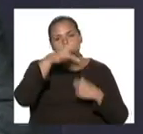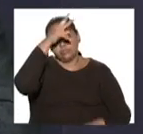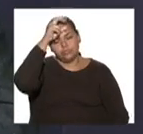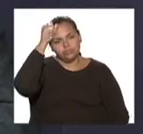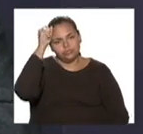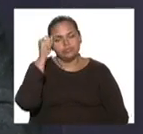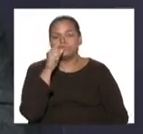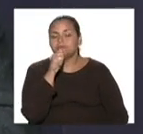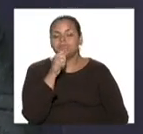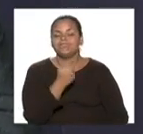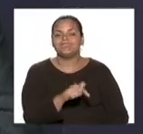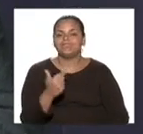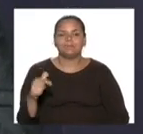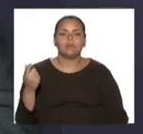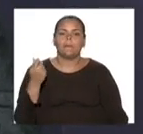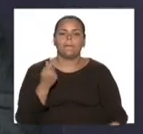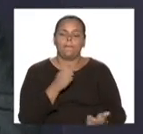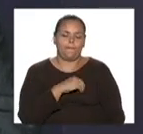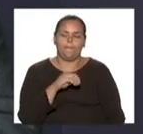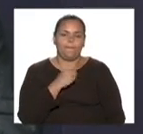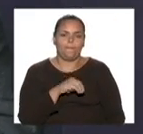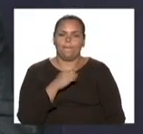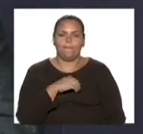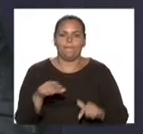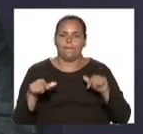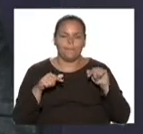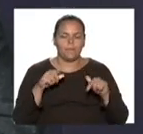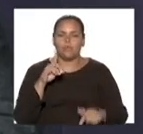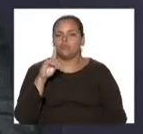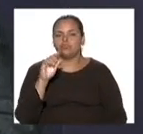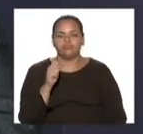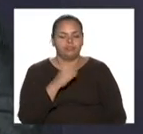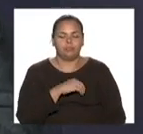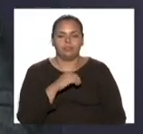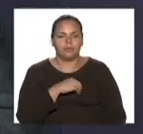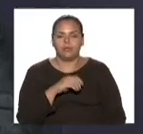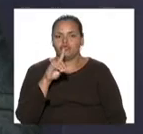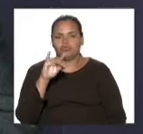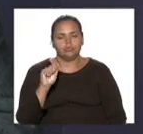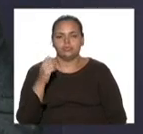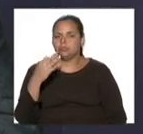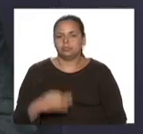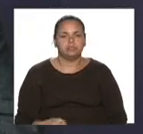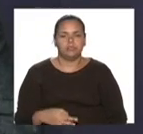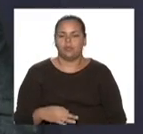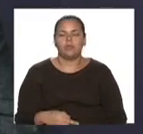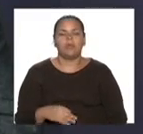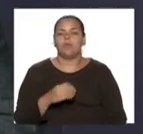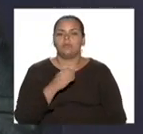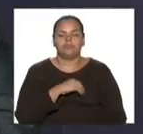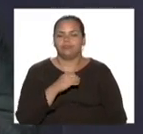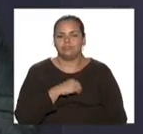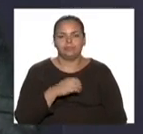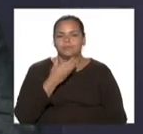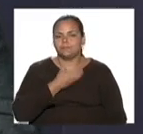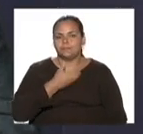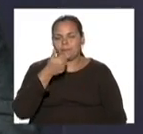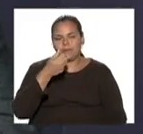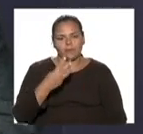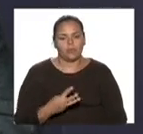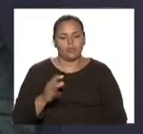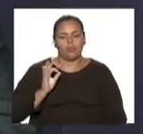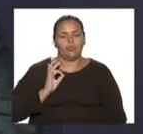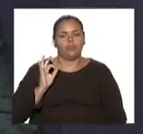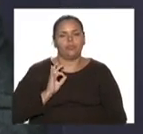quando você não tem o pagamento dos salários na data certa, quando você não tem o pagamento do 13º